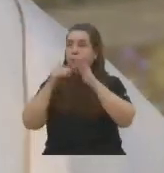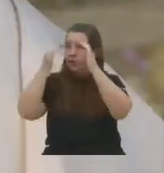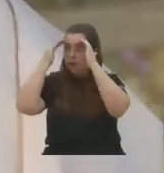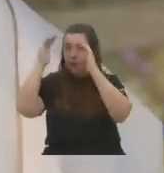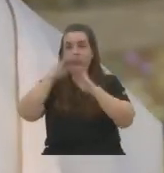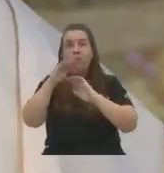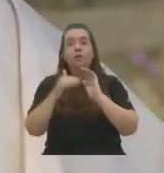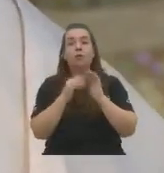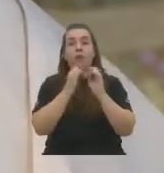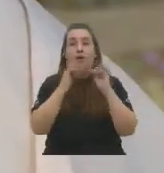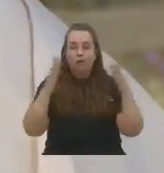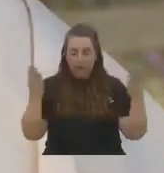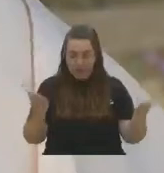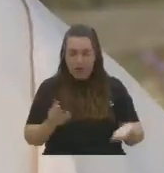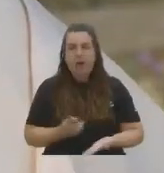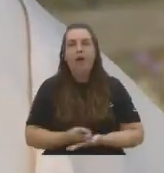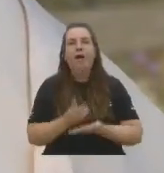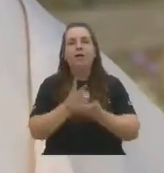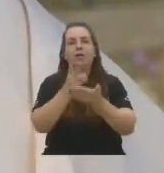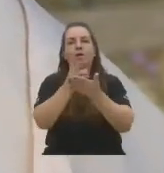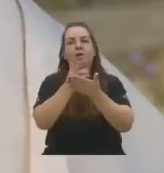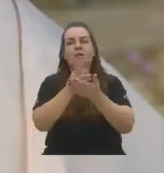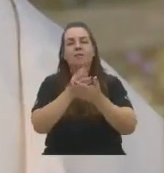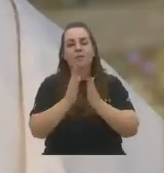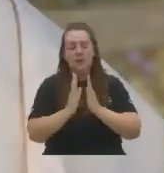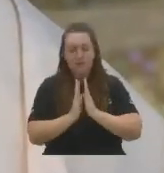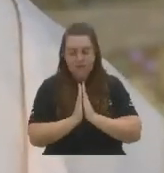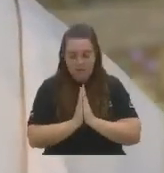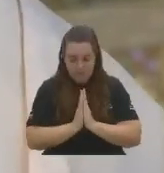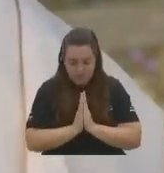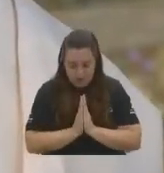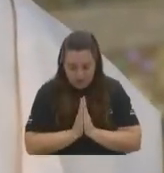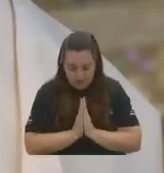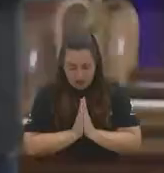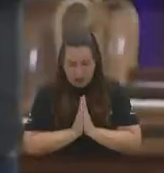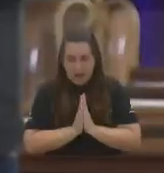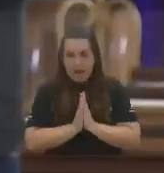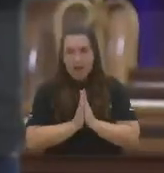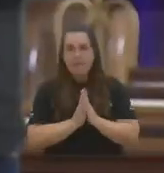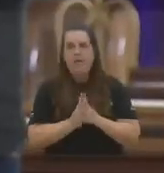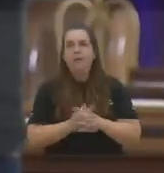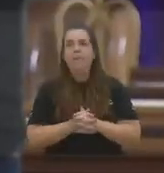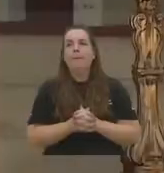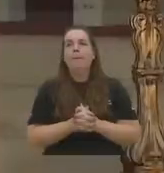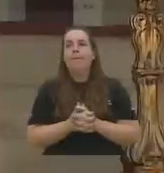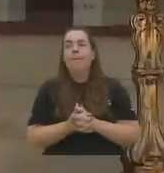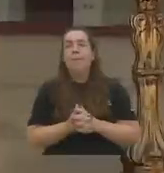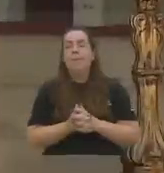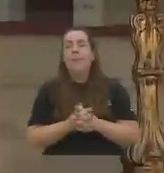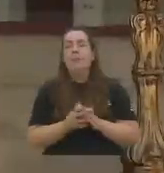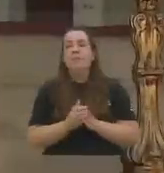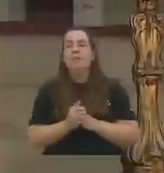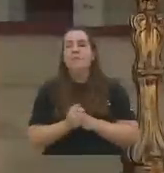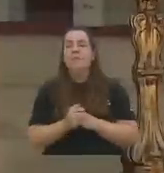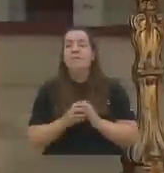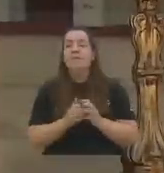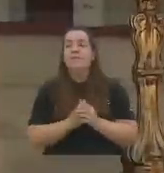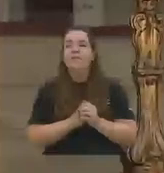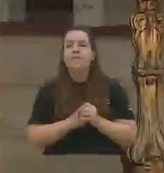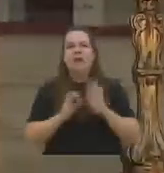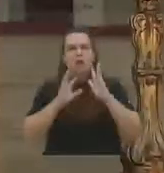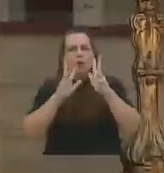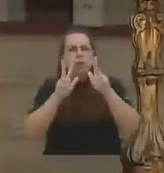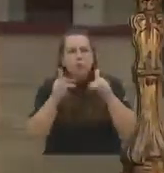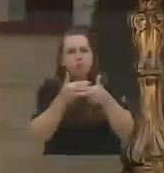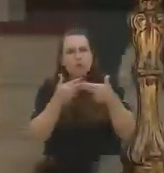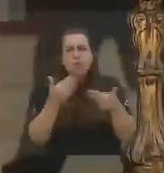toda honra e toda glória, agora e para sempre. Amém. Tudo o que